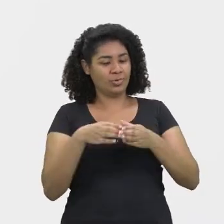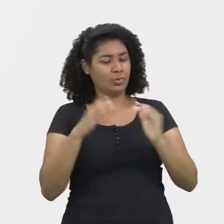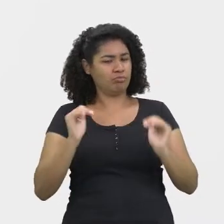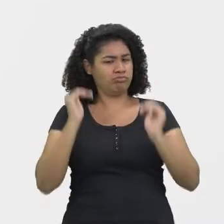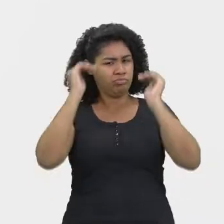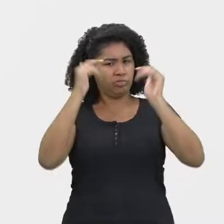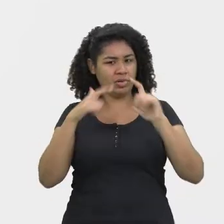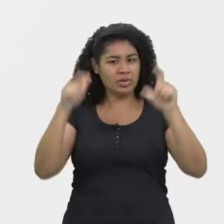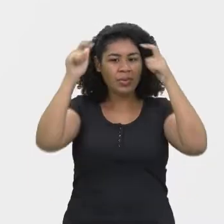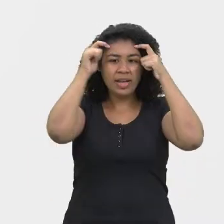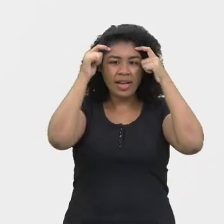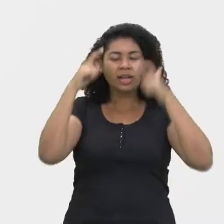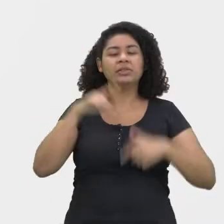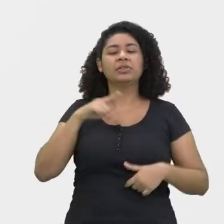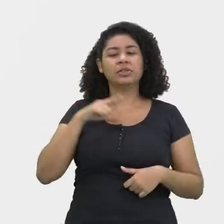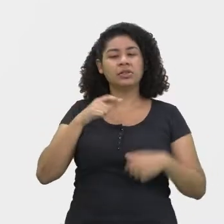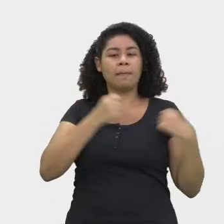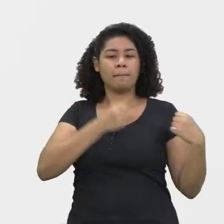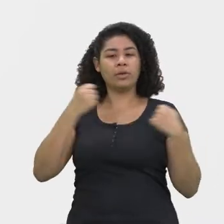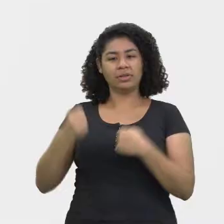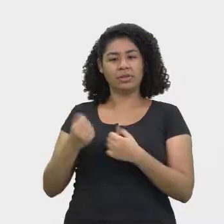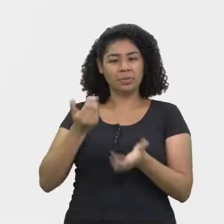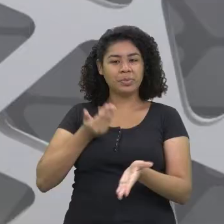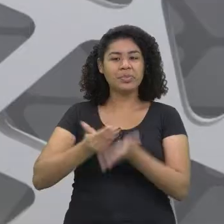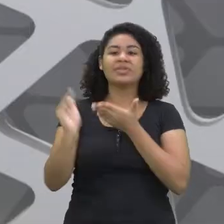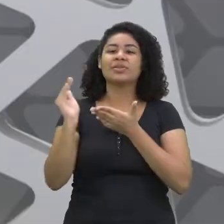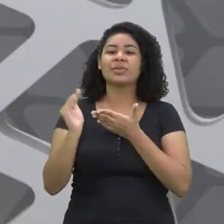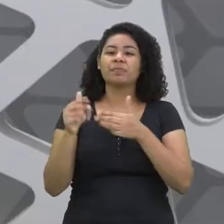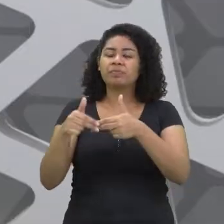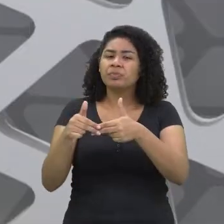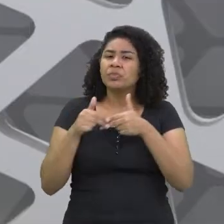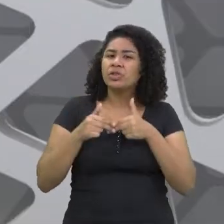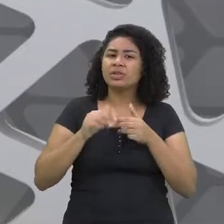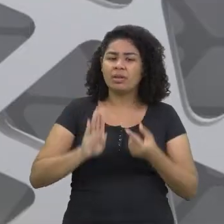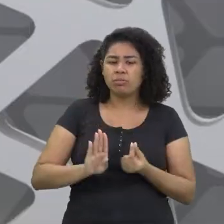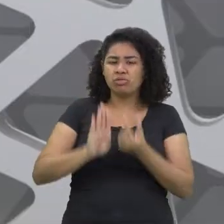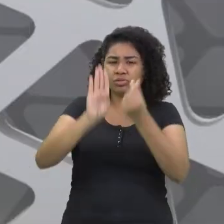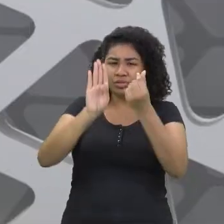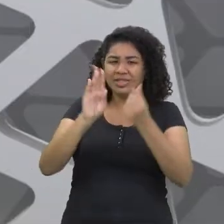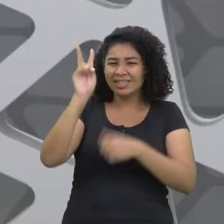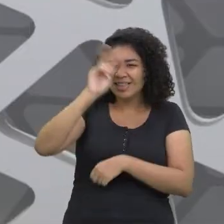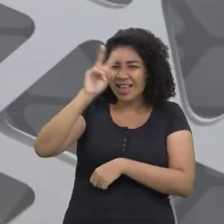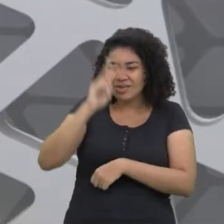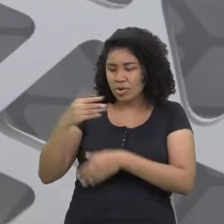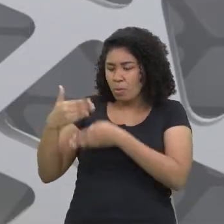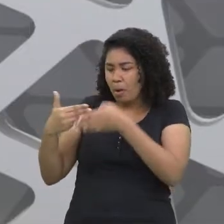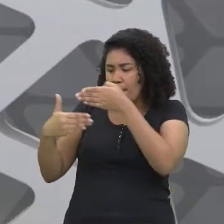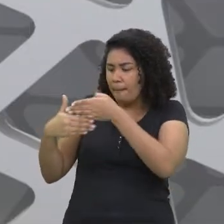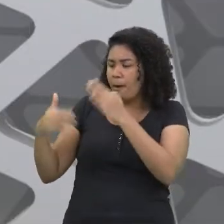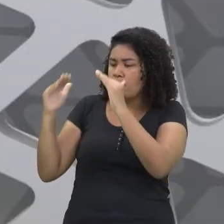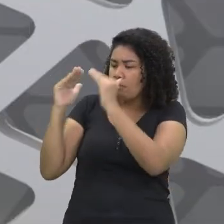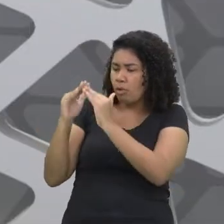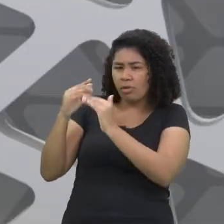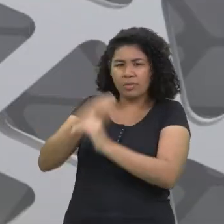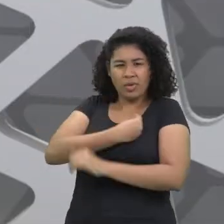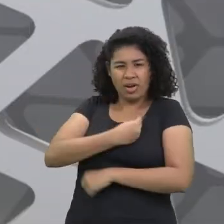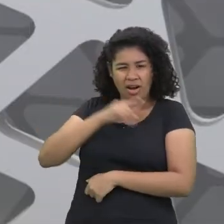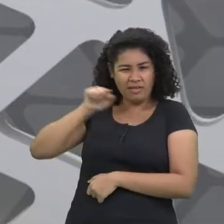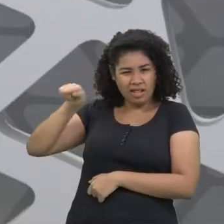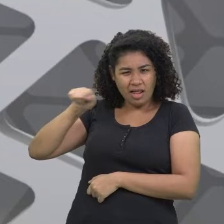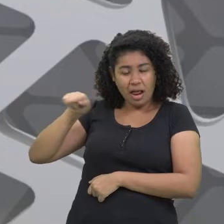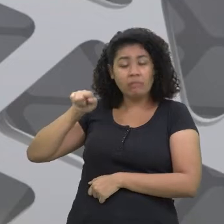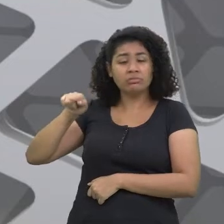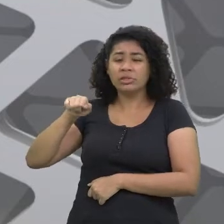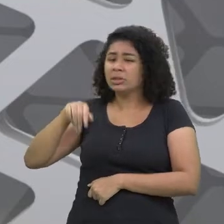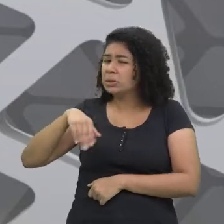Europa moderna, tá bom? Então a burguesia, que eram aqueles que moravam nas encostas dos burgos, vão ter um papel